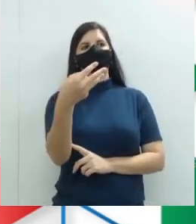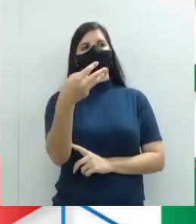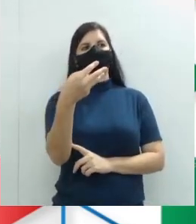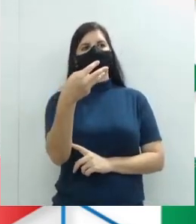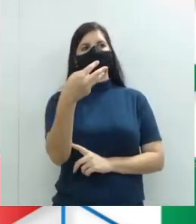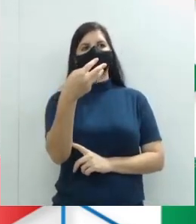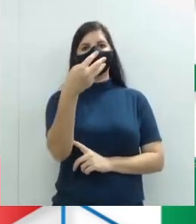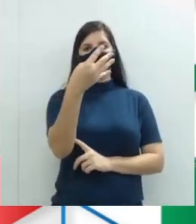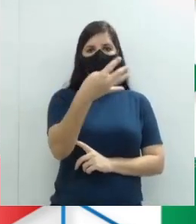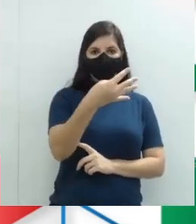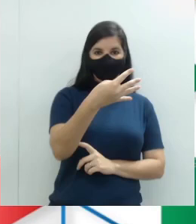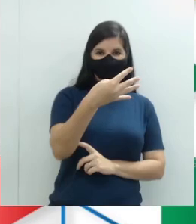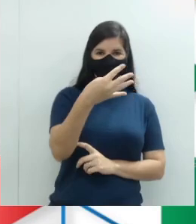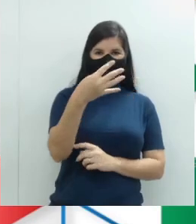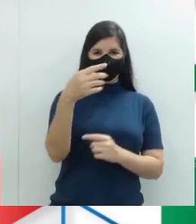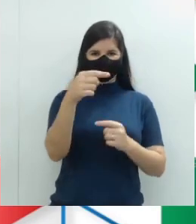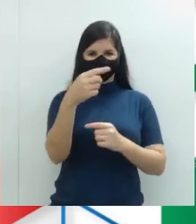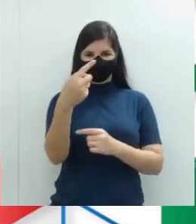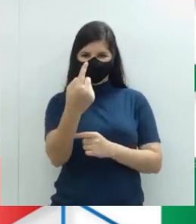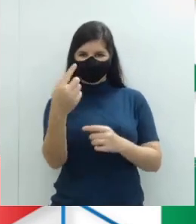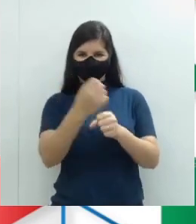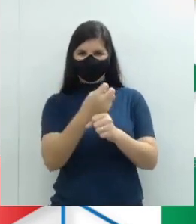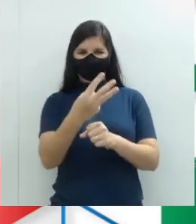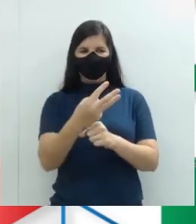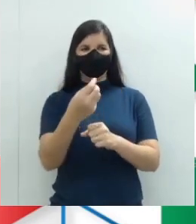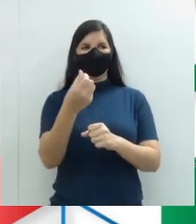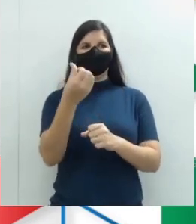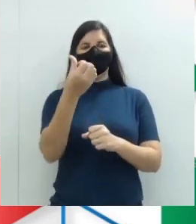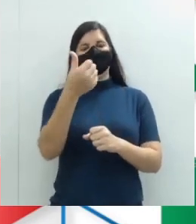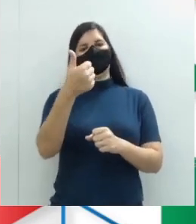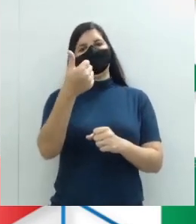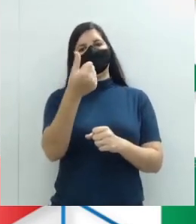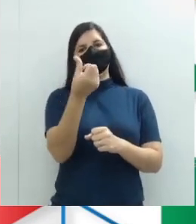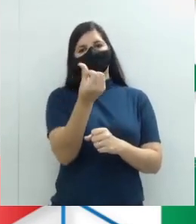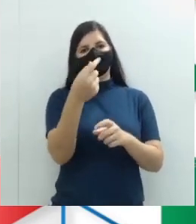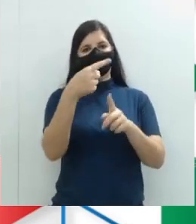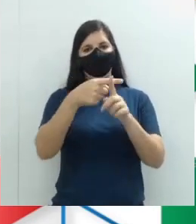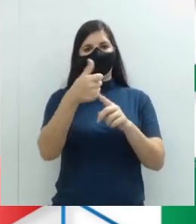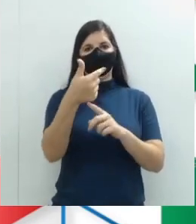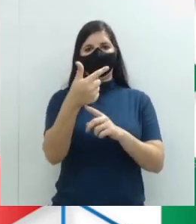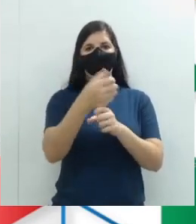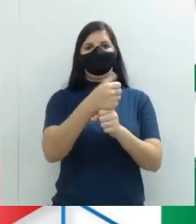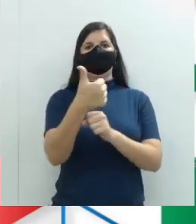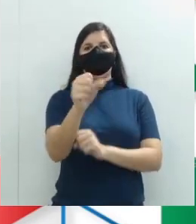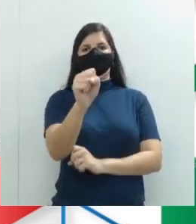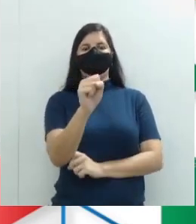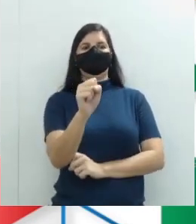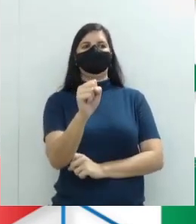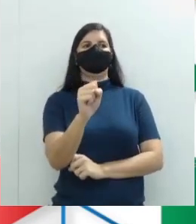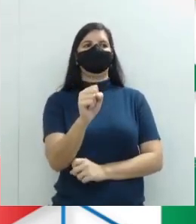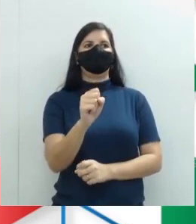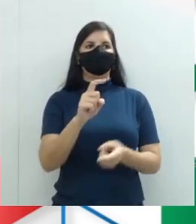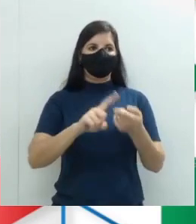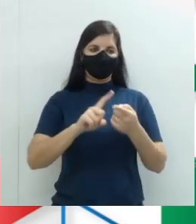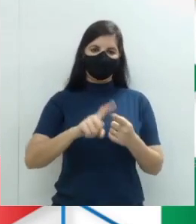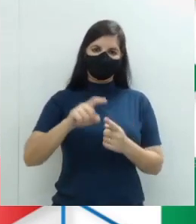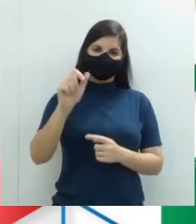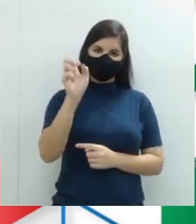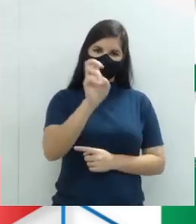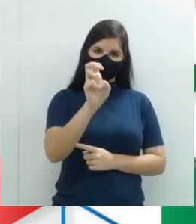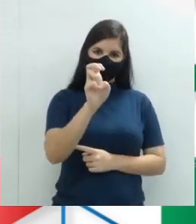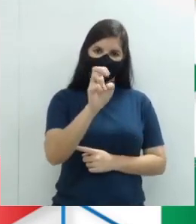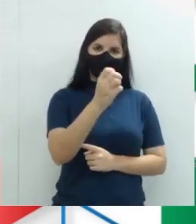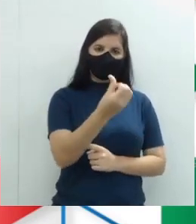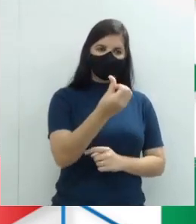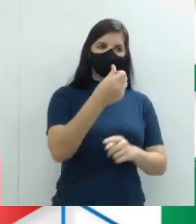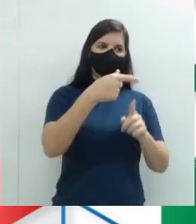menos 1 dá 3. E quem é o A3? 12. 6 mais 12, 18. A mesma coisa vai acontecer com A5. 6